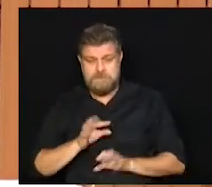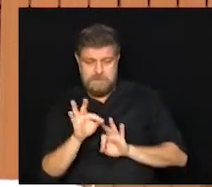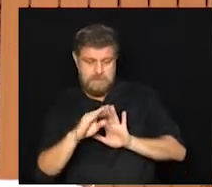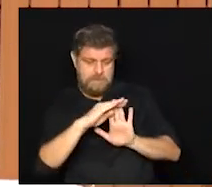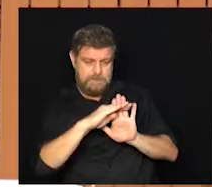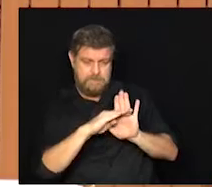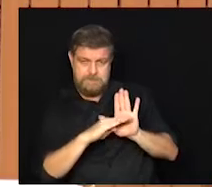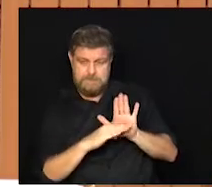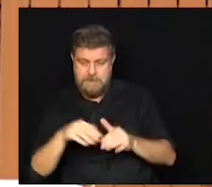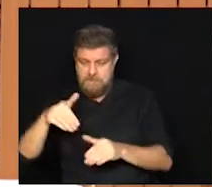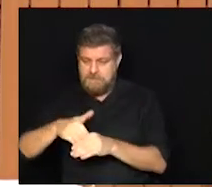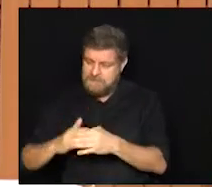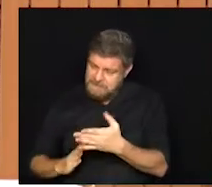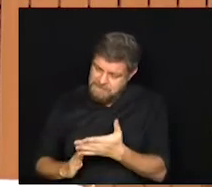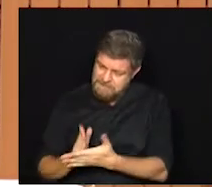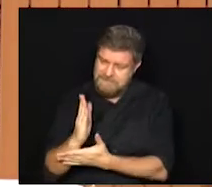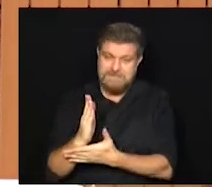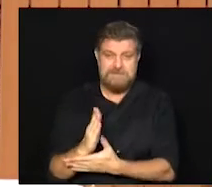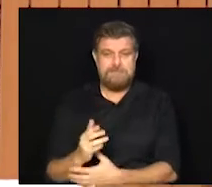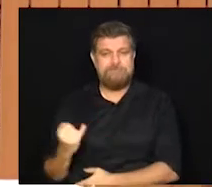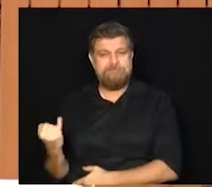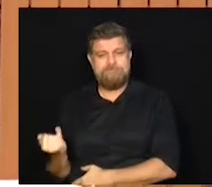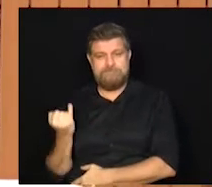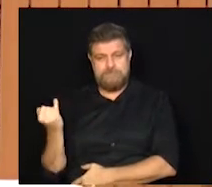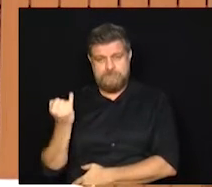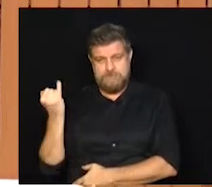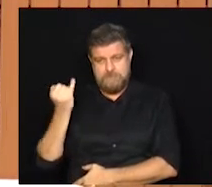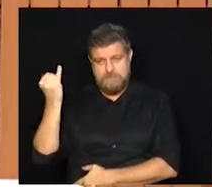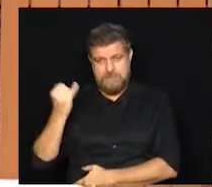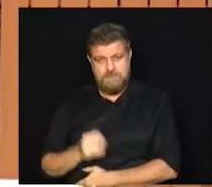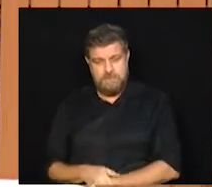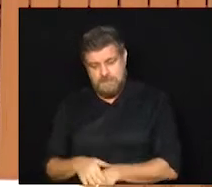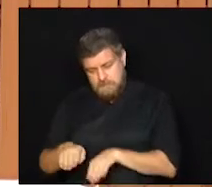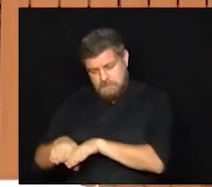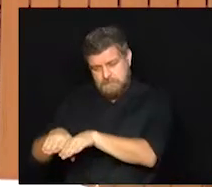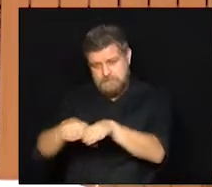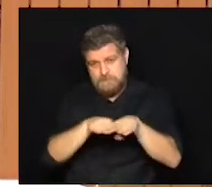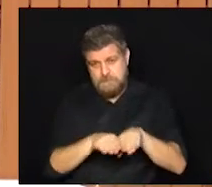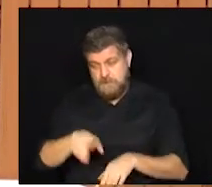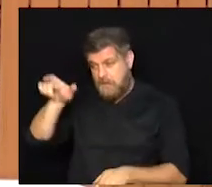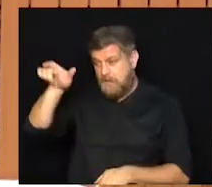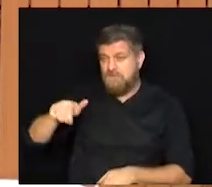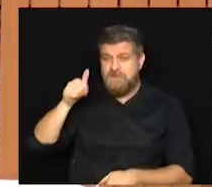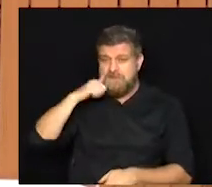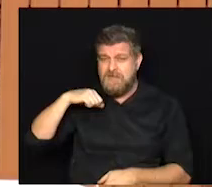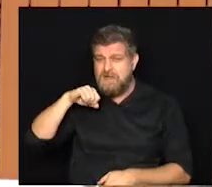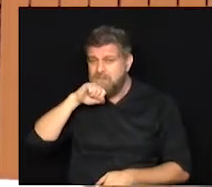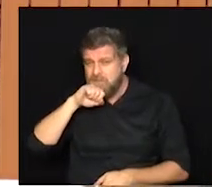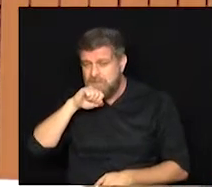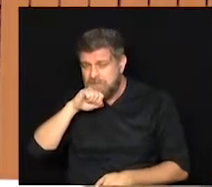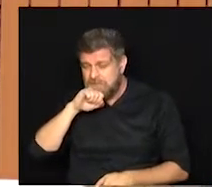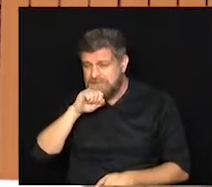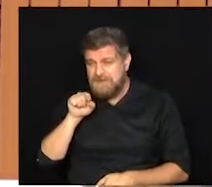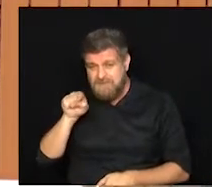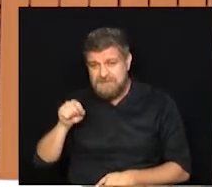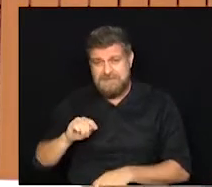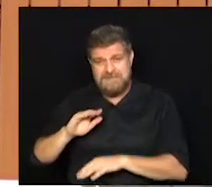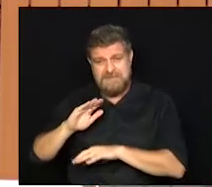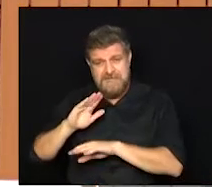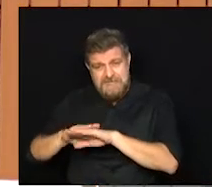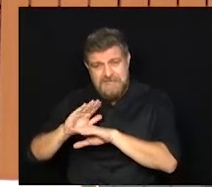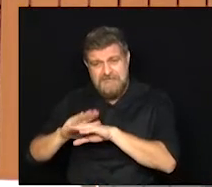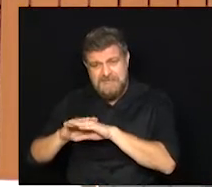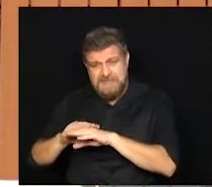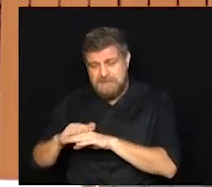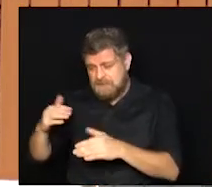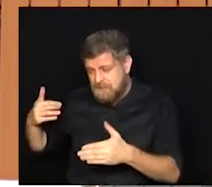né, que é de suma importância para todos, que você comece a trabalhar desde do nascimento até o seu final. Então,